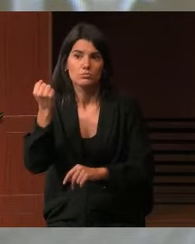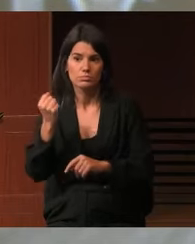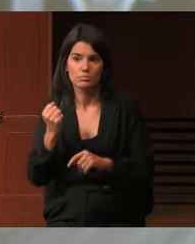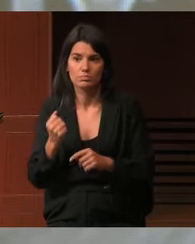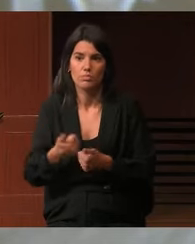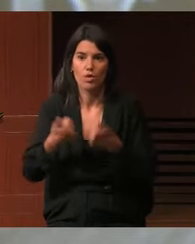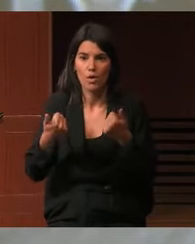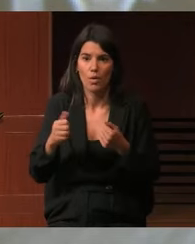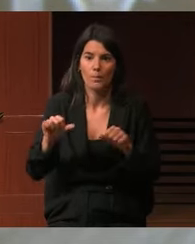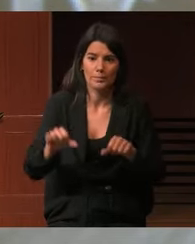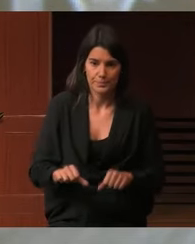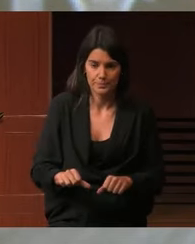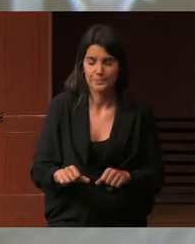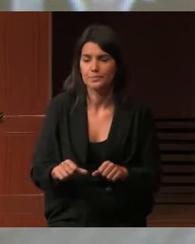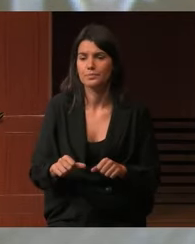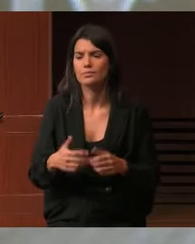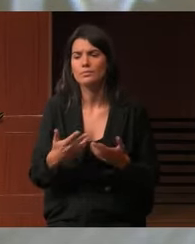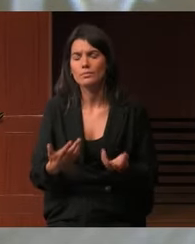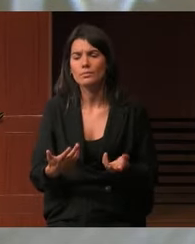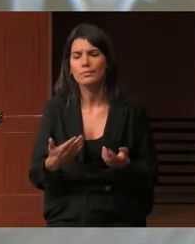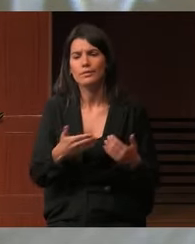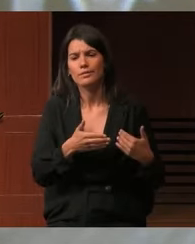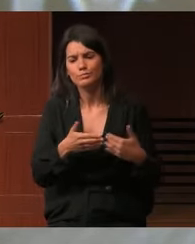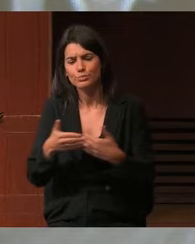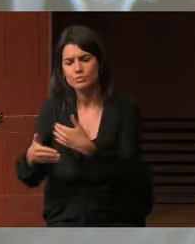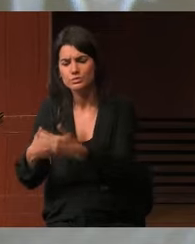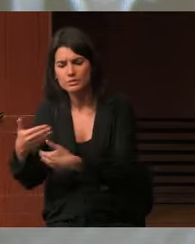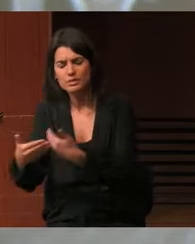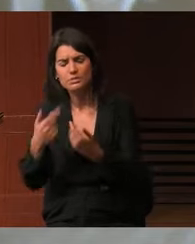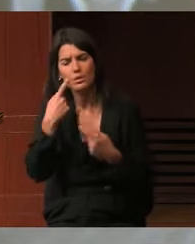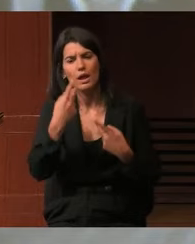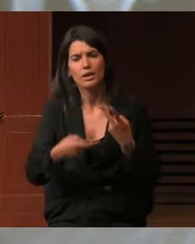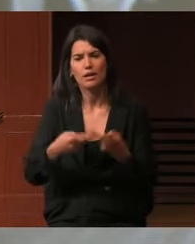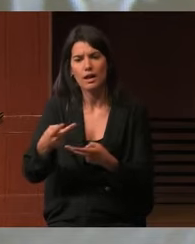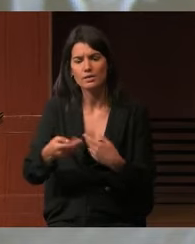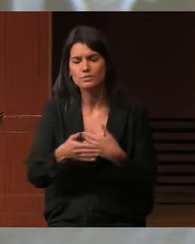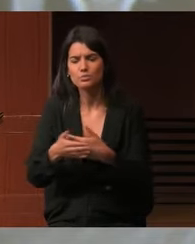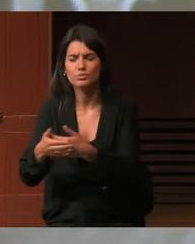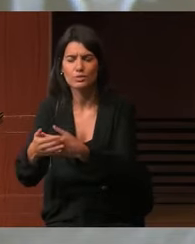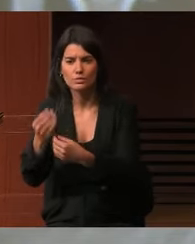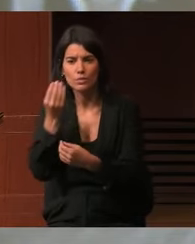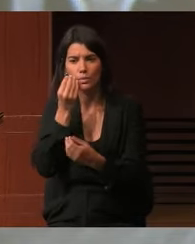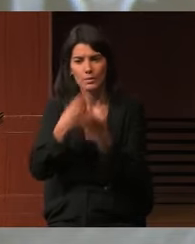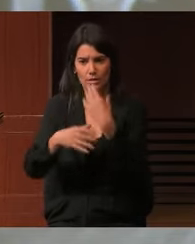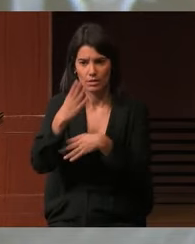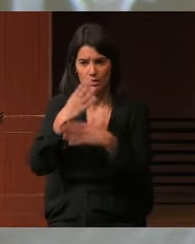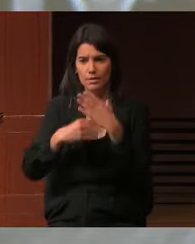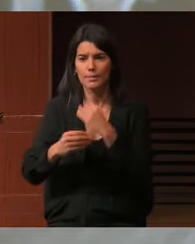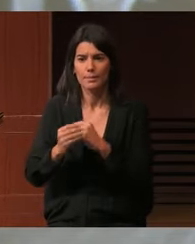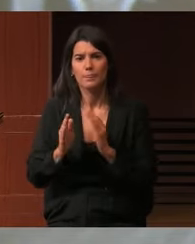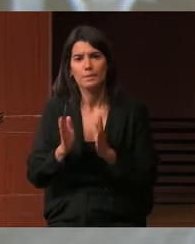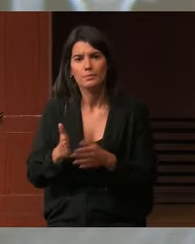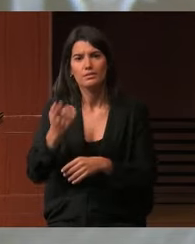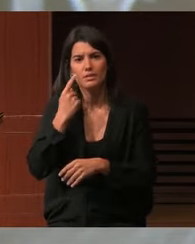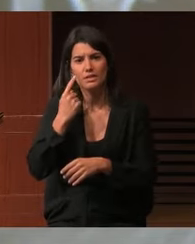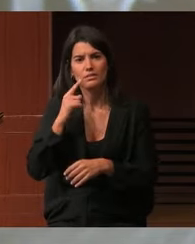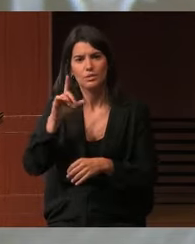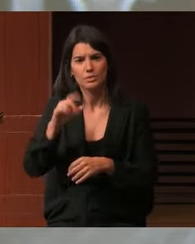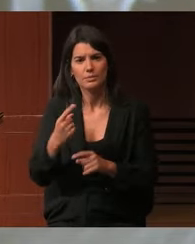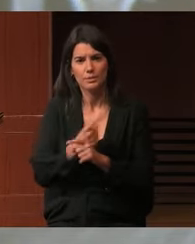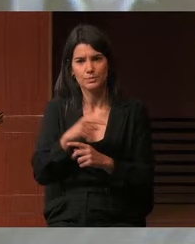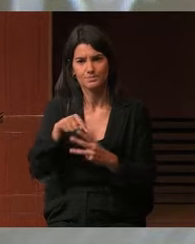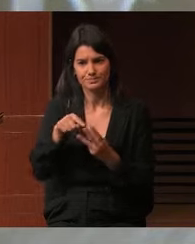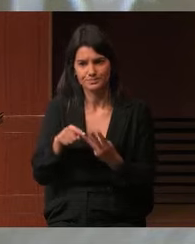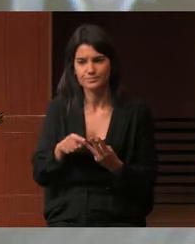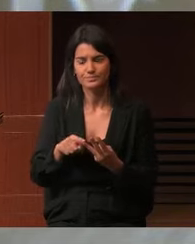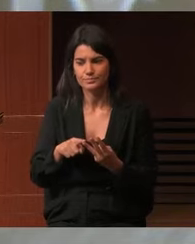No processo de análise daquilo que é o processo de ensino e de aprendizagem, eu acho que temos que ter em atenção também estes três